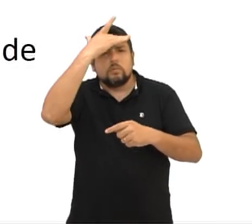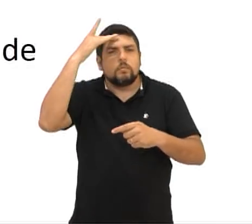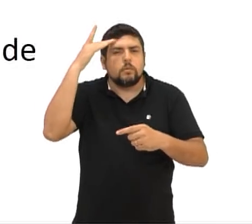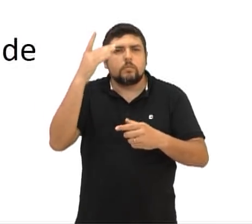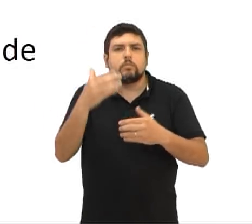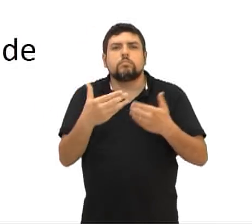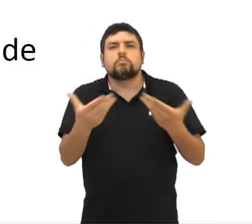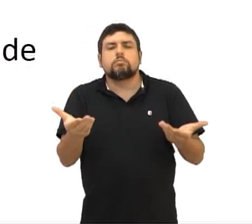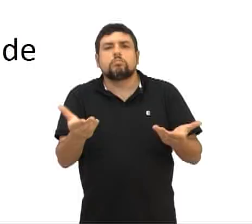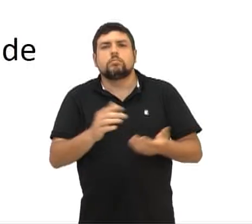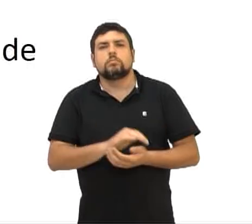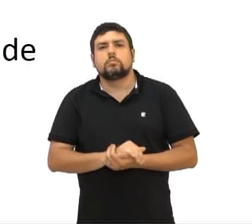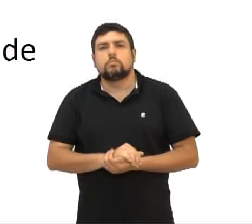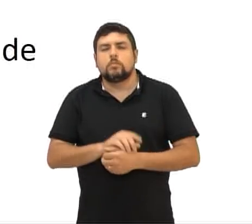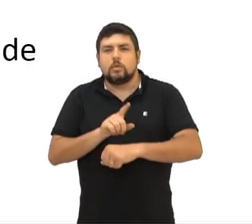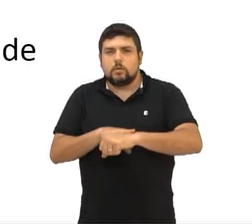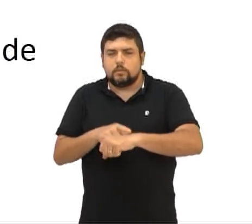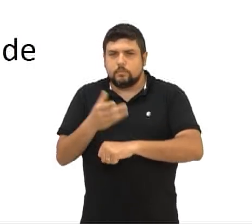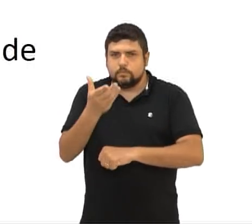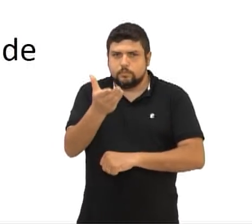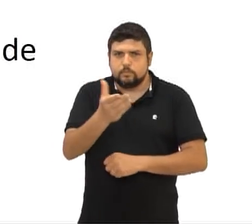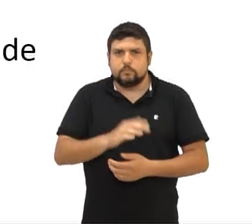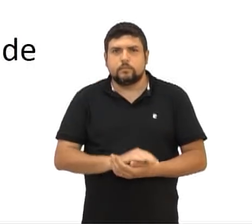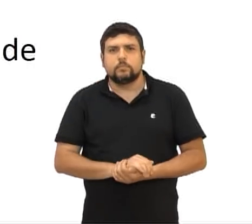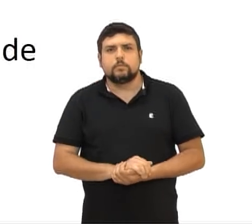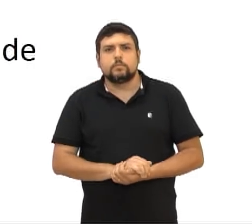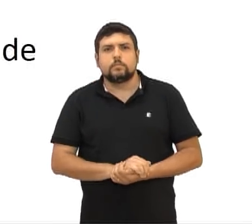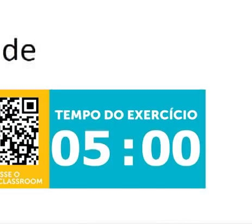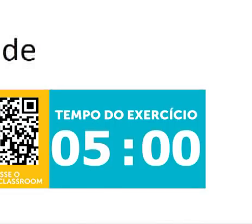Um tempinho para vocês identificarem nas alternativas ali.